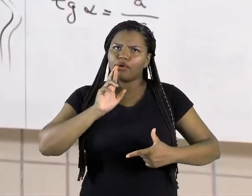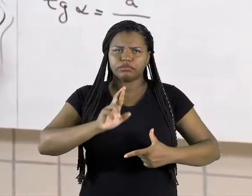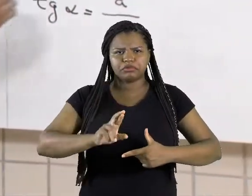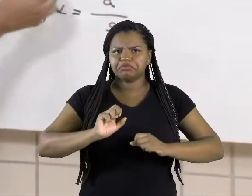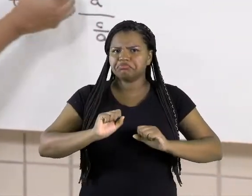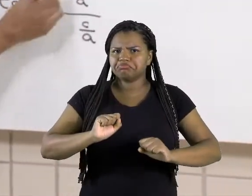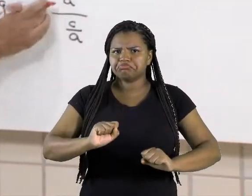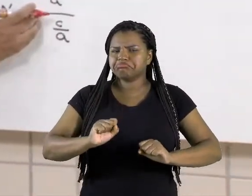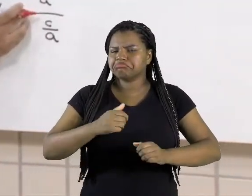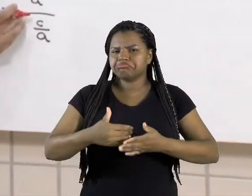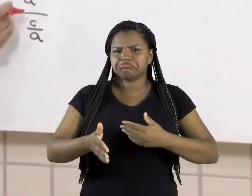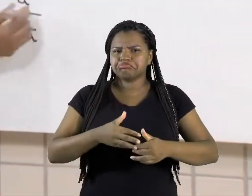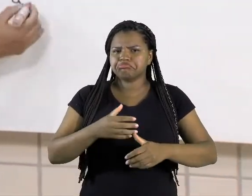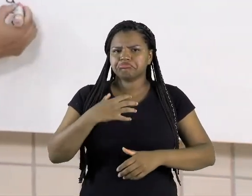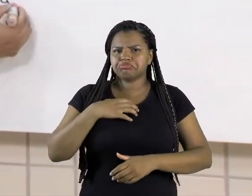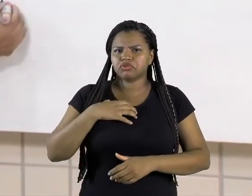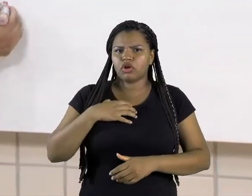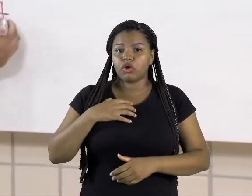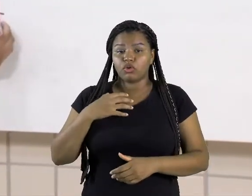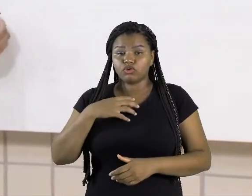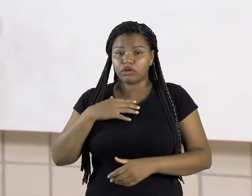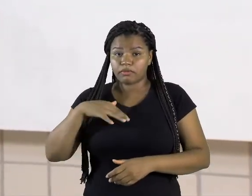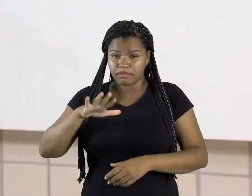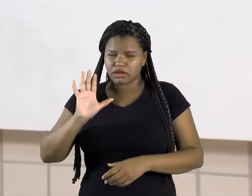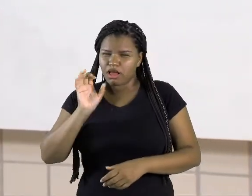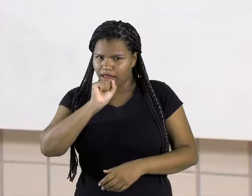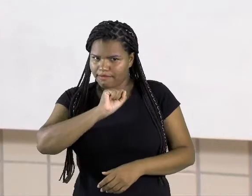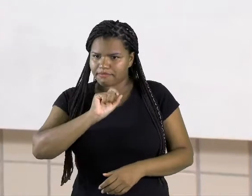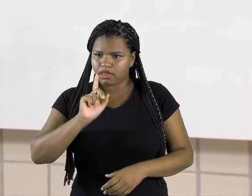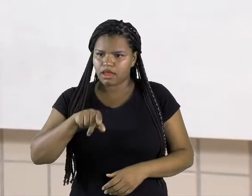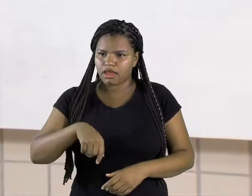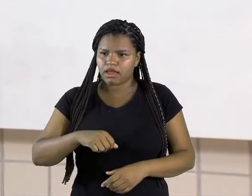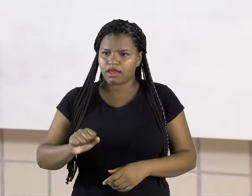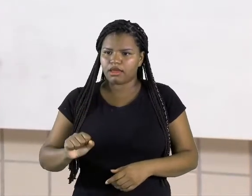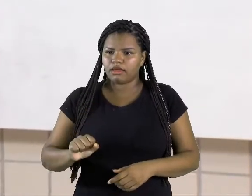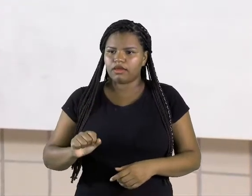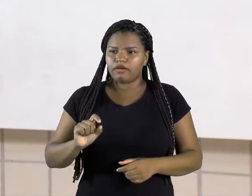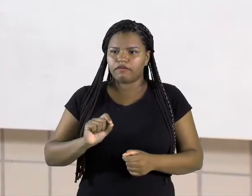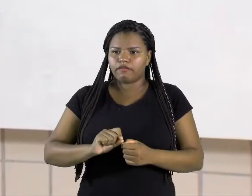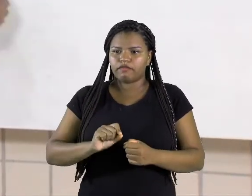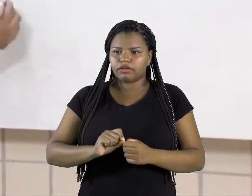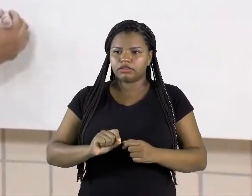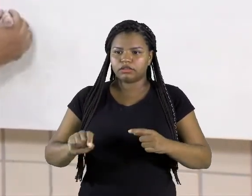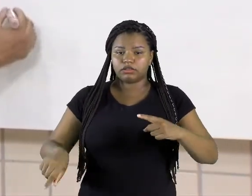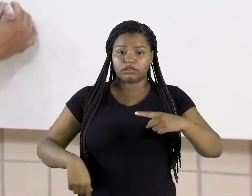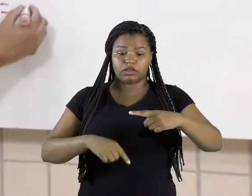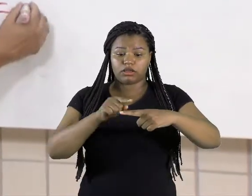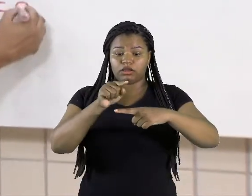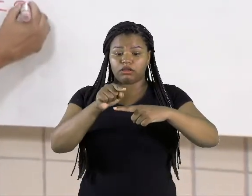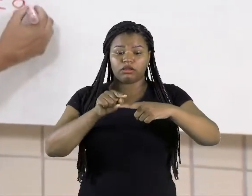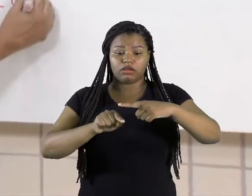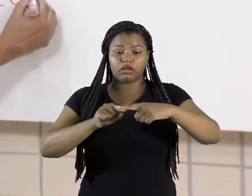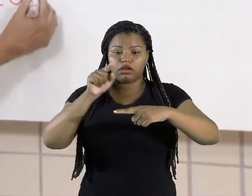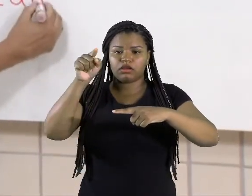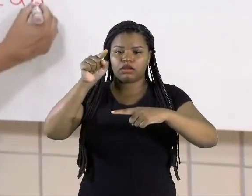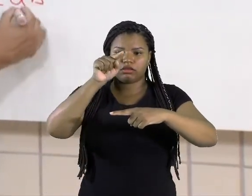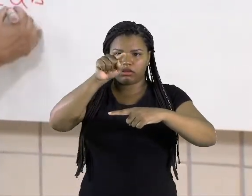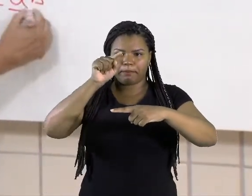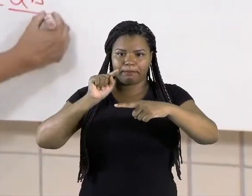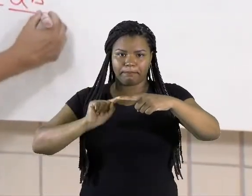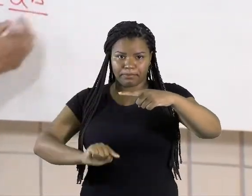rápido é o produto do meio pelos extremos. A vezes B ficaria